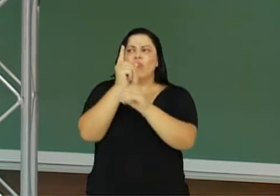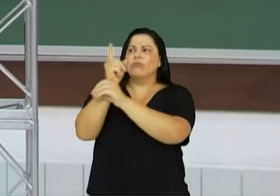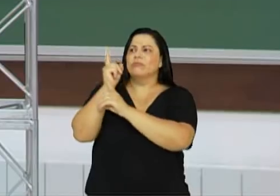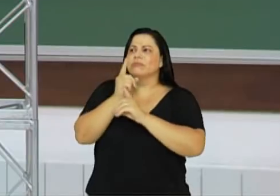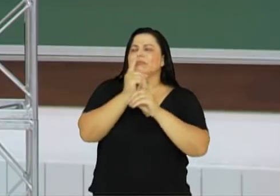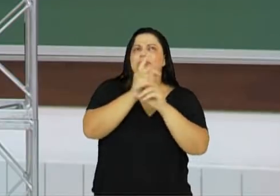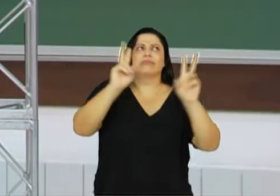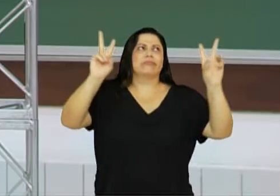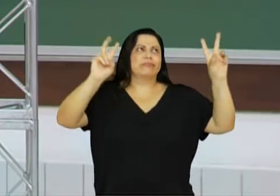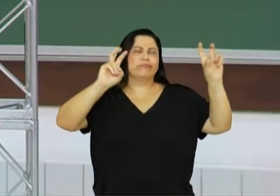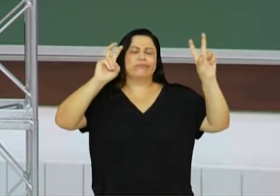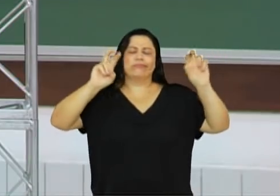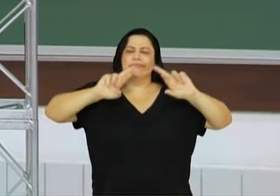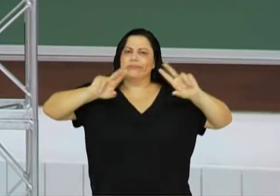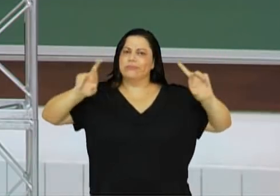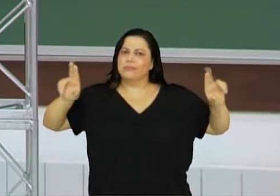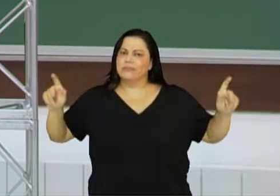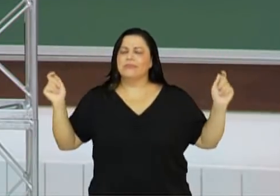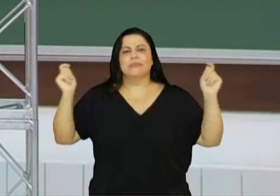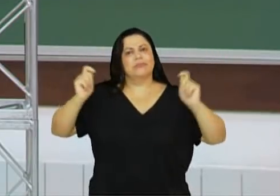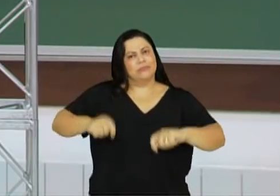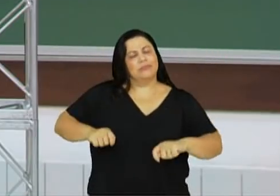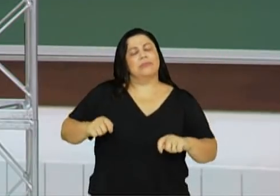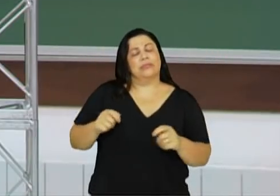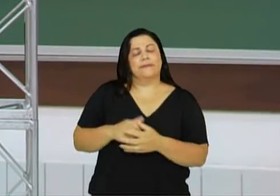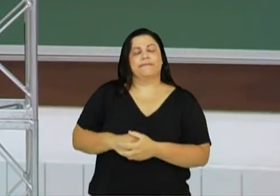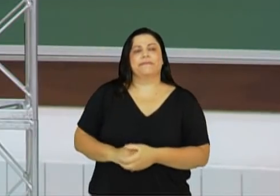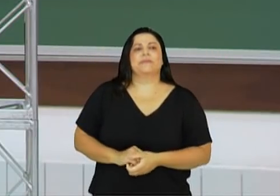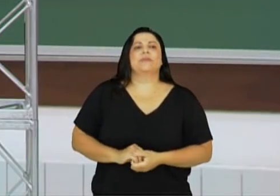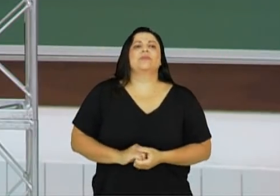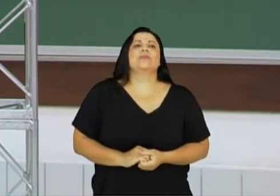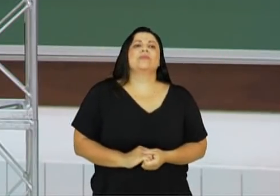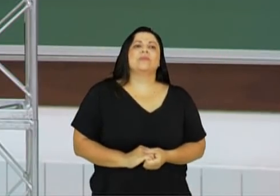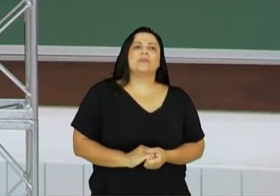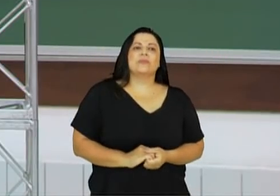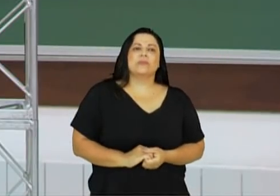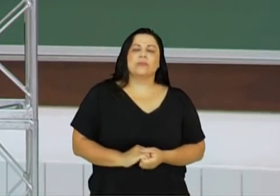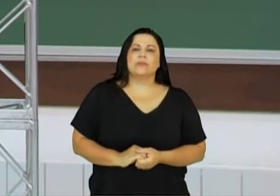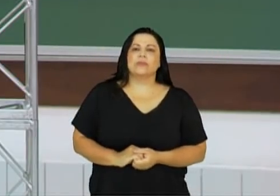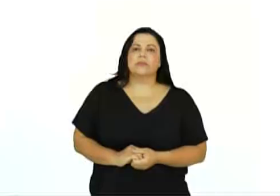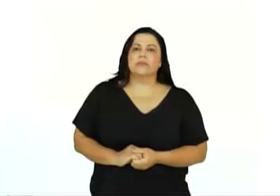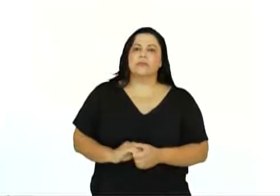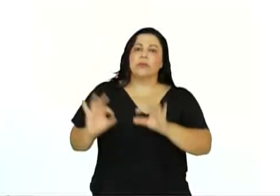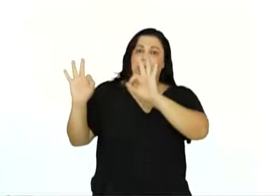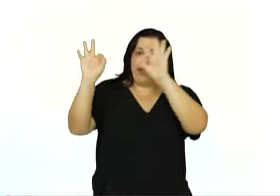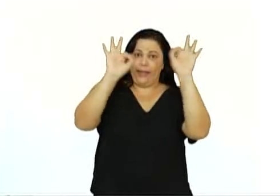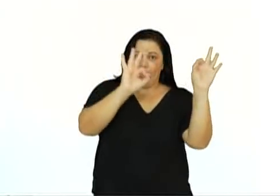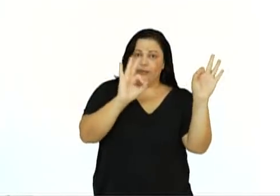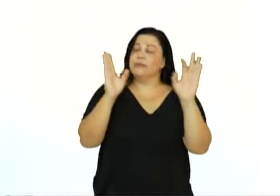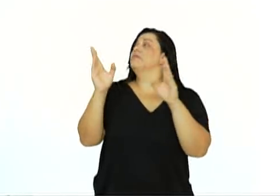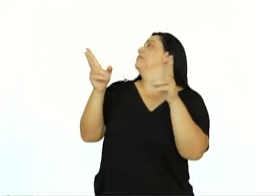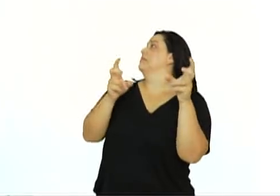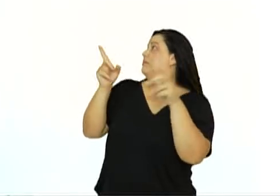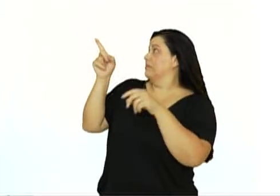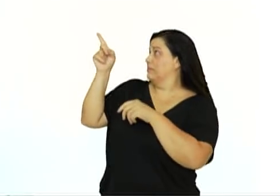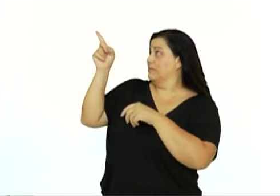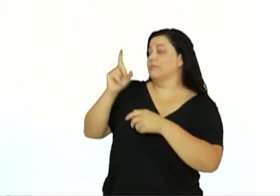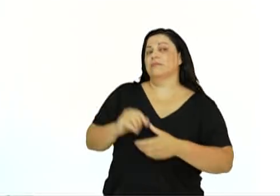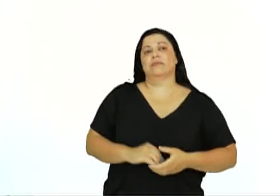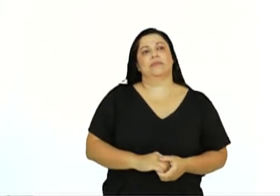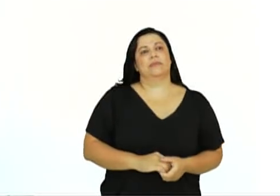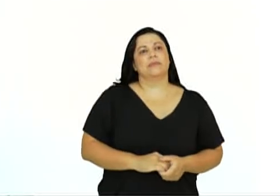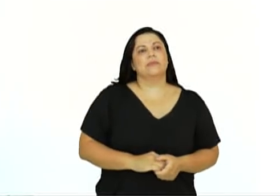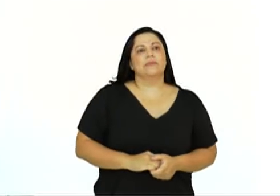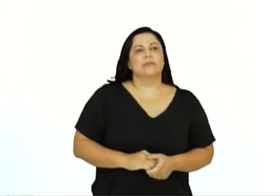vários temas do Império Romano pudessem ser debatidos. Aqui eu trago para vocês o termas Caracalla, em